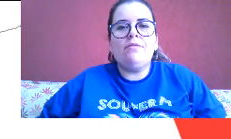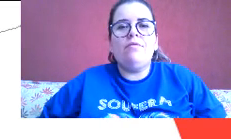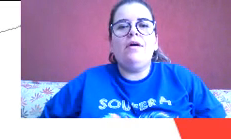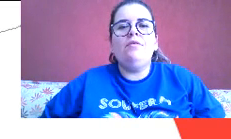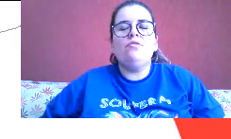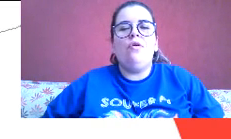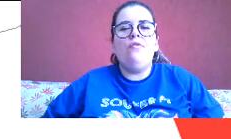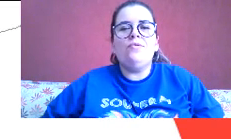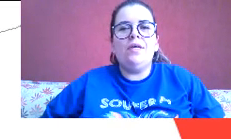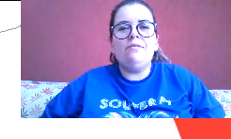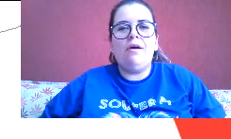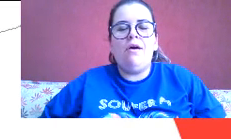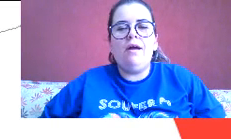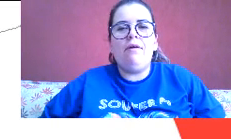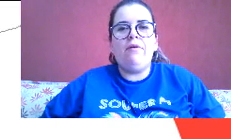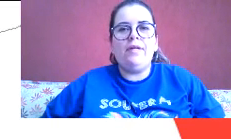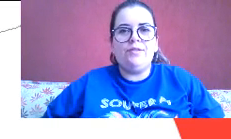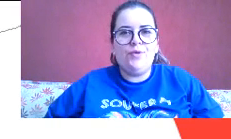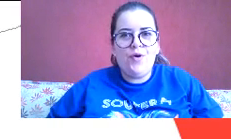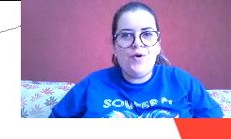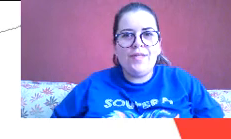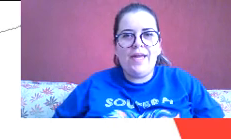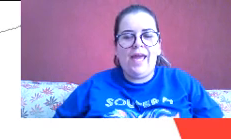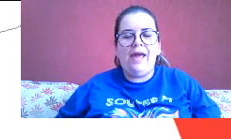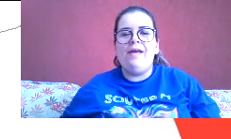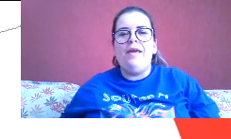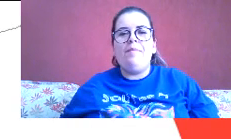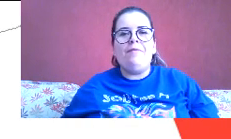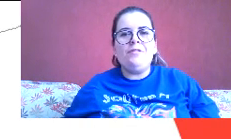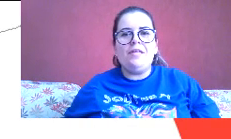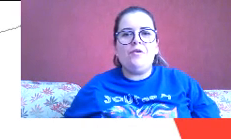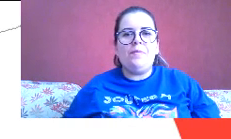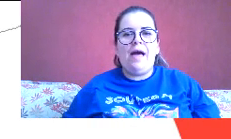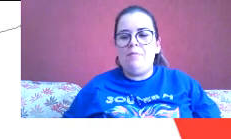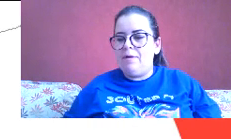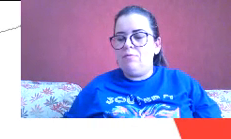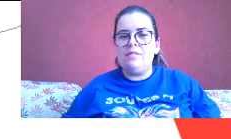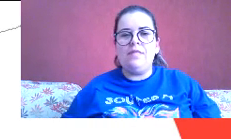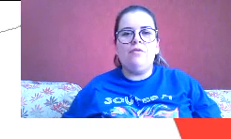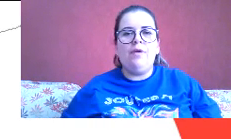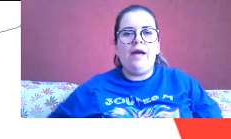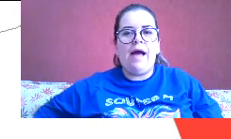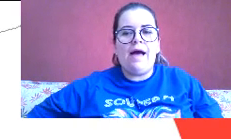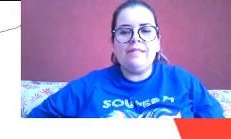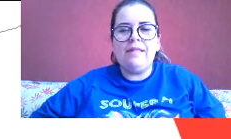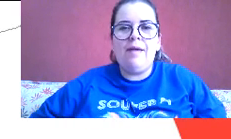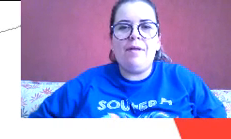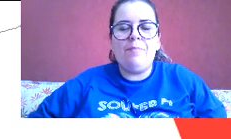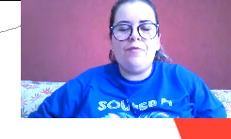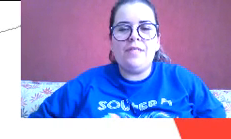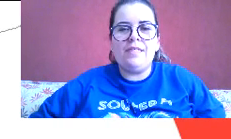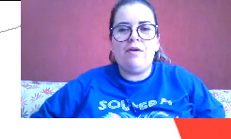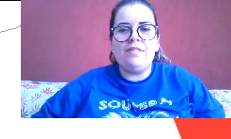aula no quto ano estou voltando agora com a corda toda né E para vocês que optaram pelo ensino em casa